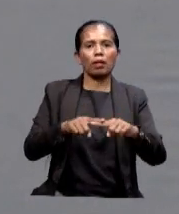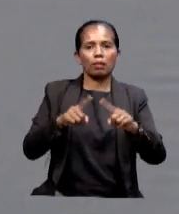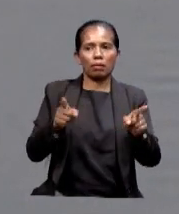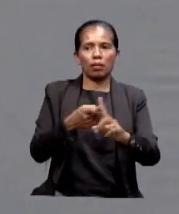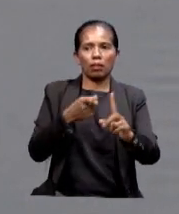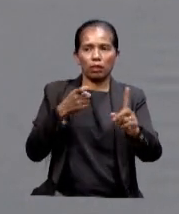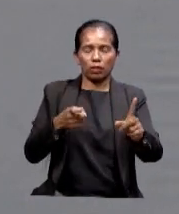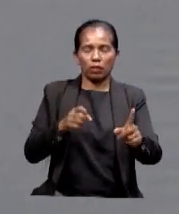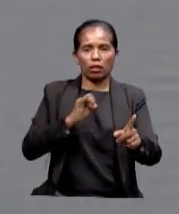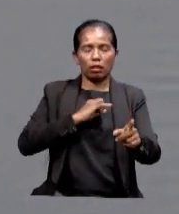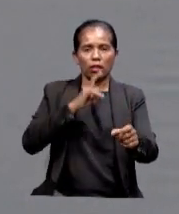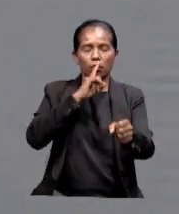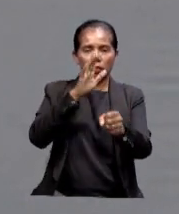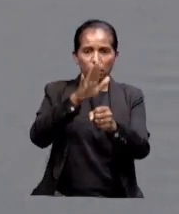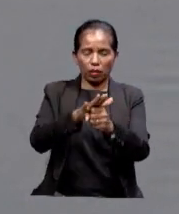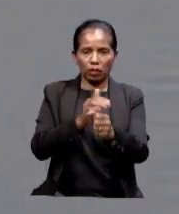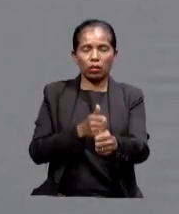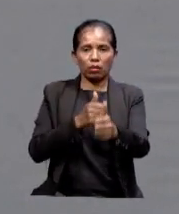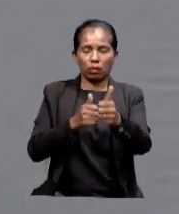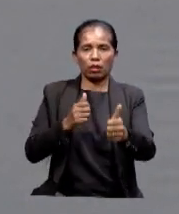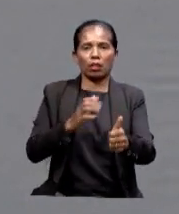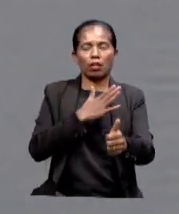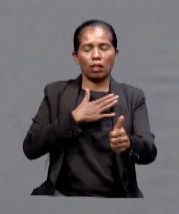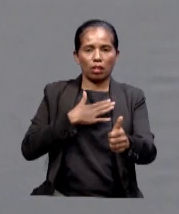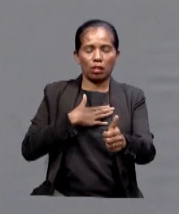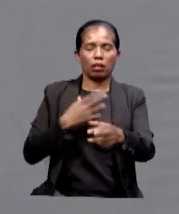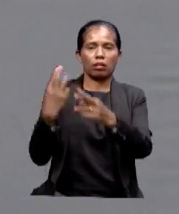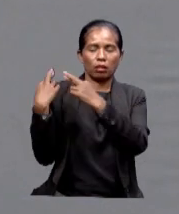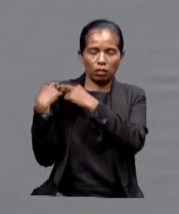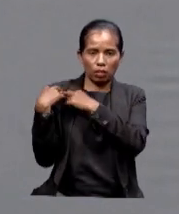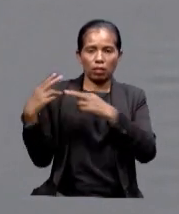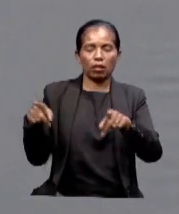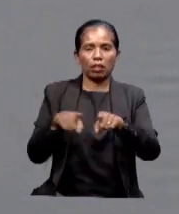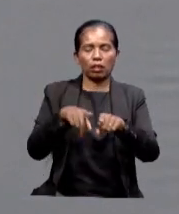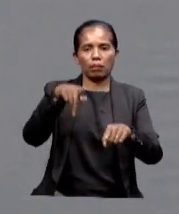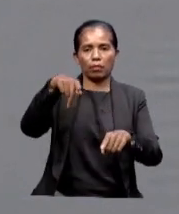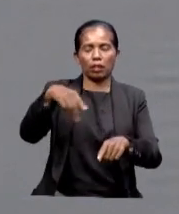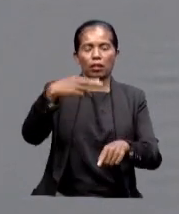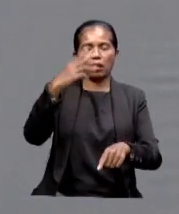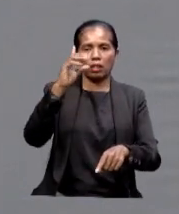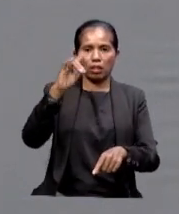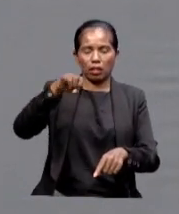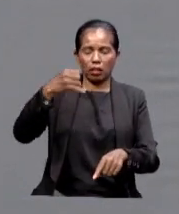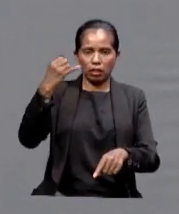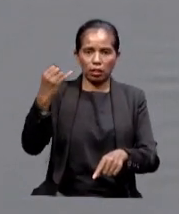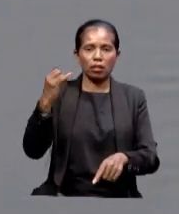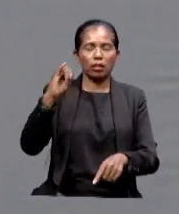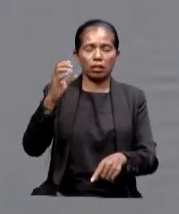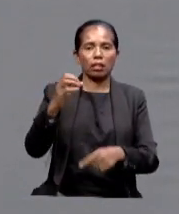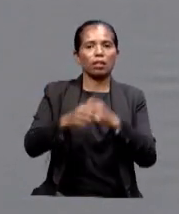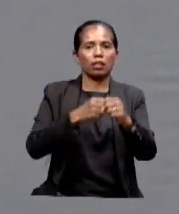é um compromisso, a tu cumprir um dever, no dar provedor de direitos humanos e justiça e a tina a tua